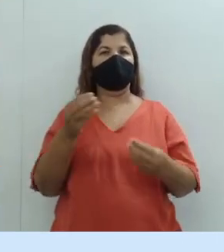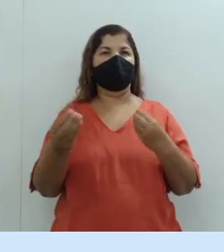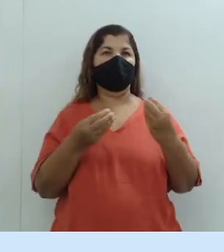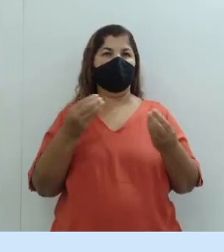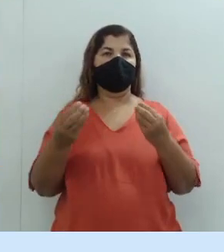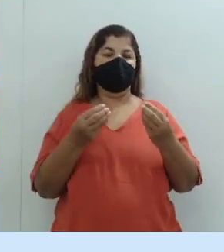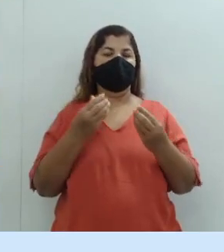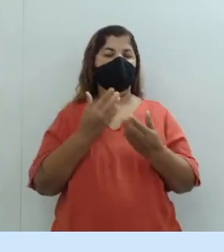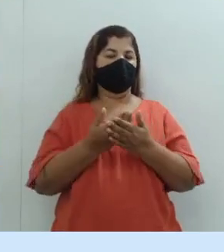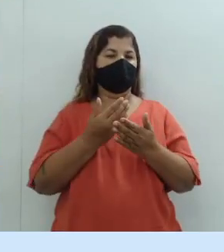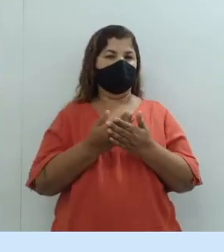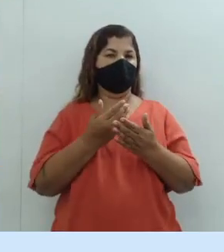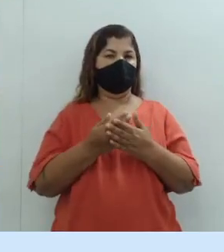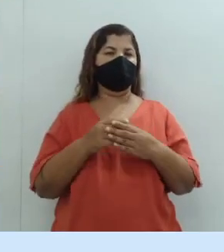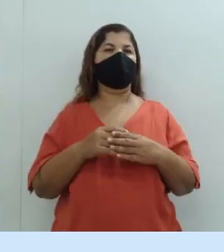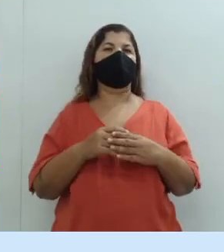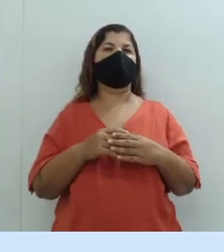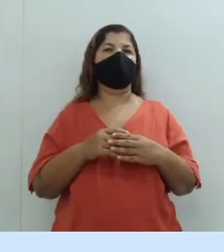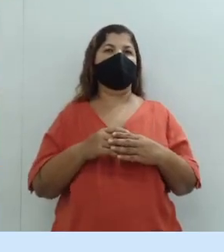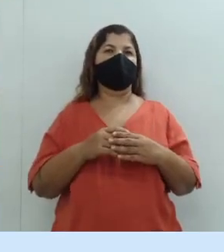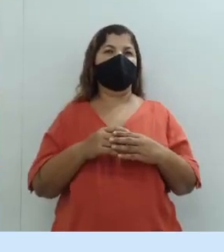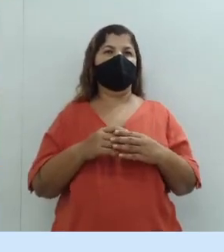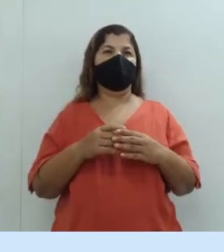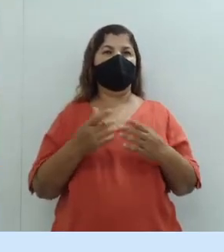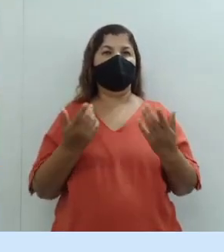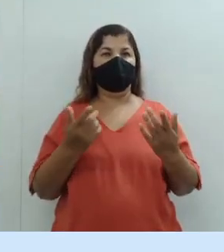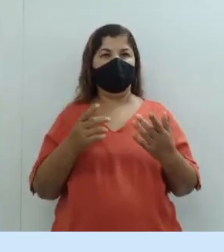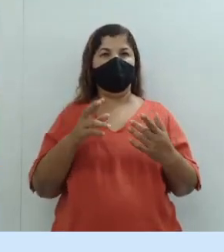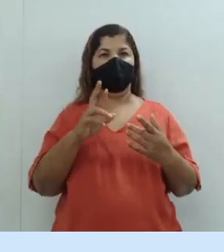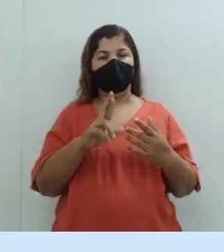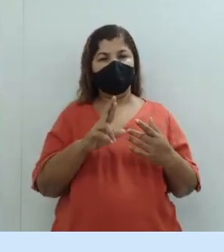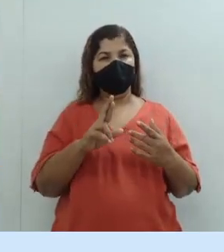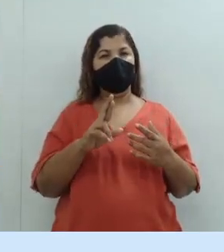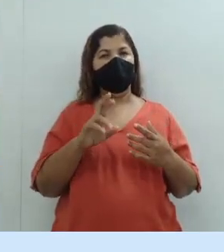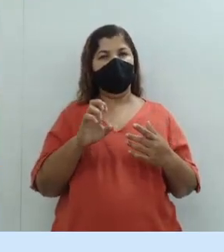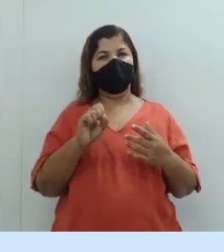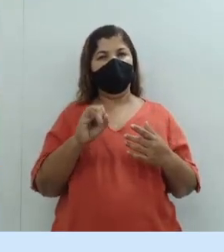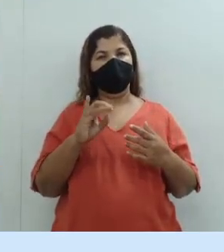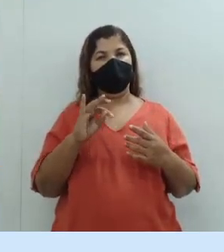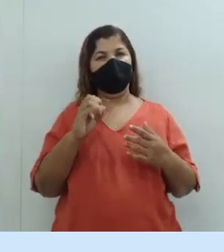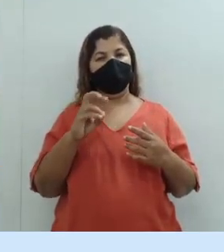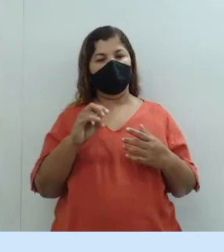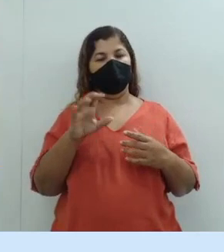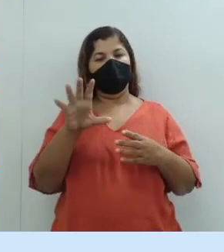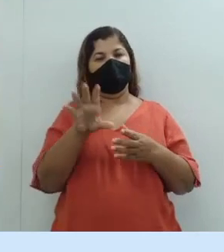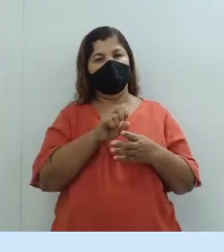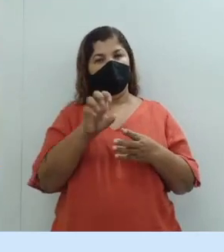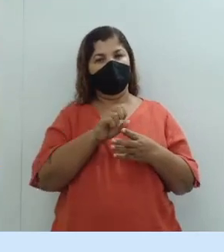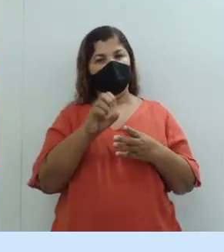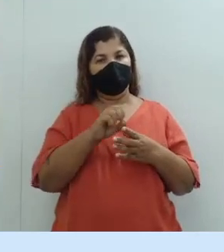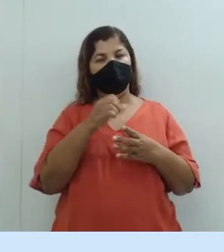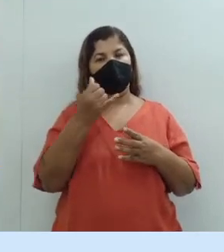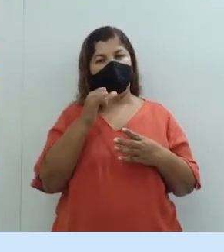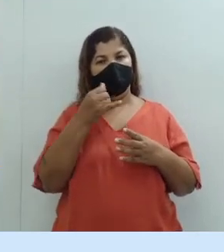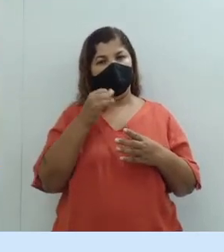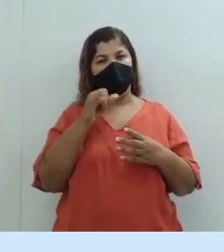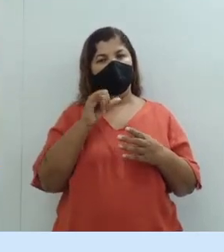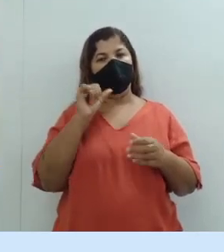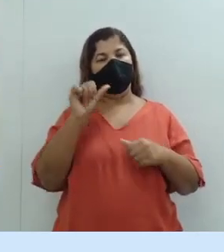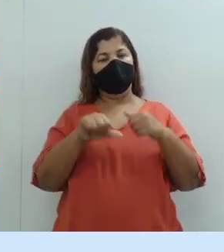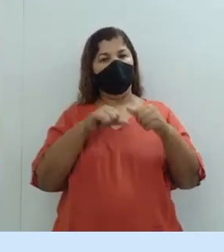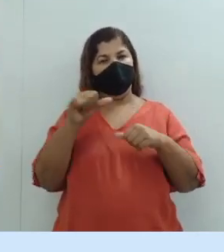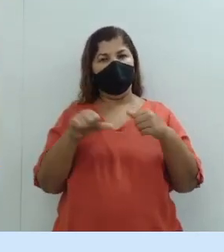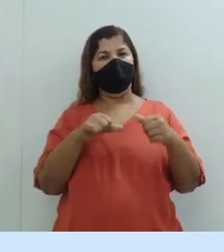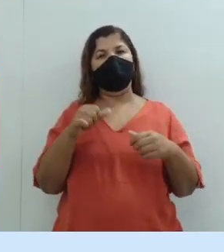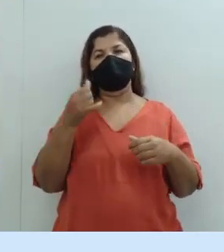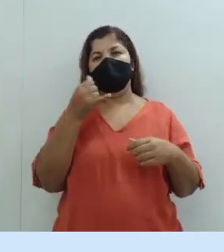gente estudar isso. Um resistor, ele transforma toda a energia elétrica recebida de um circuito, né, em energia térmica.